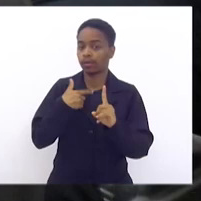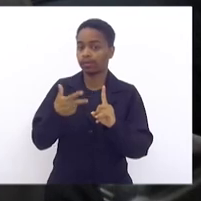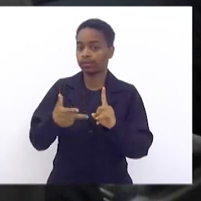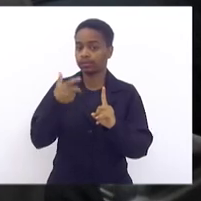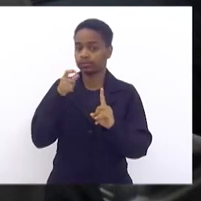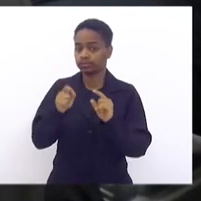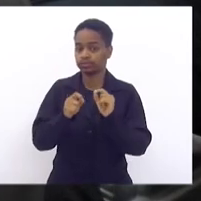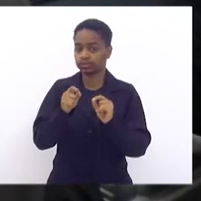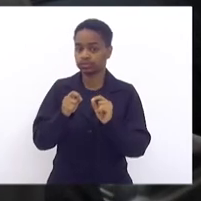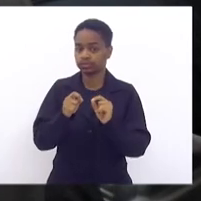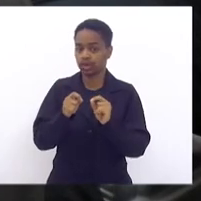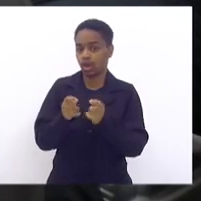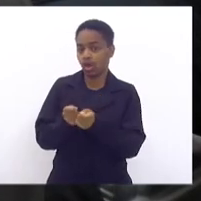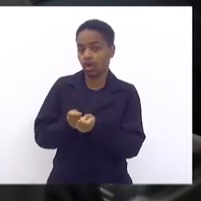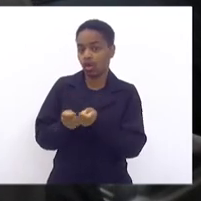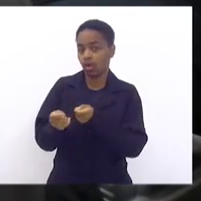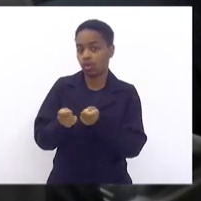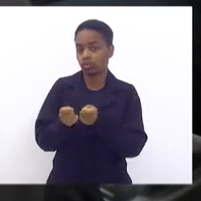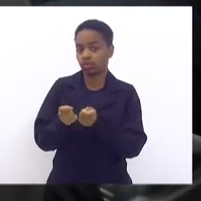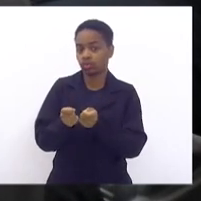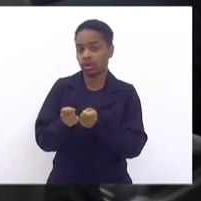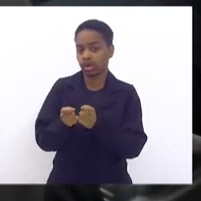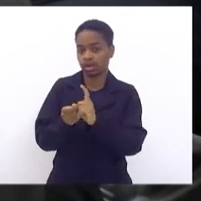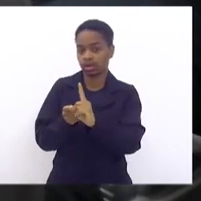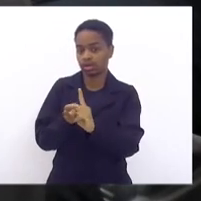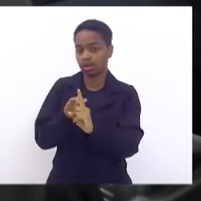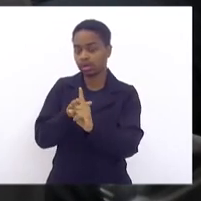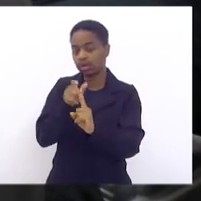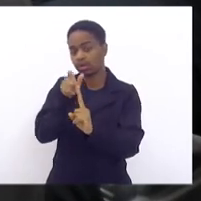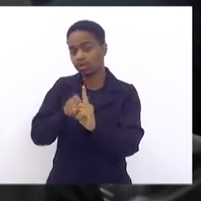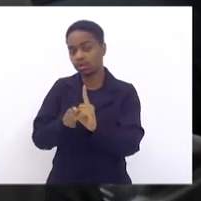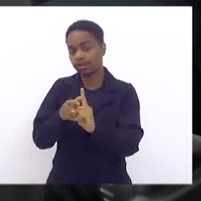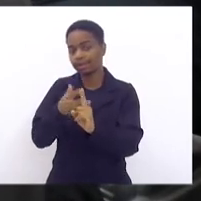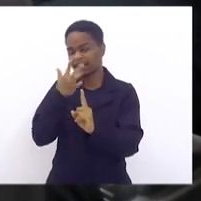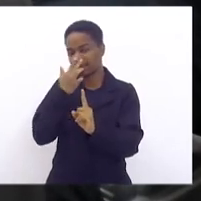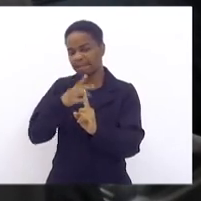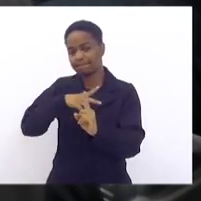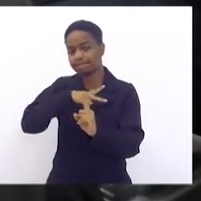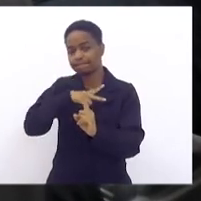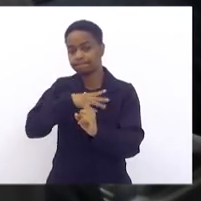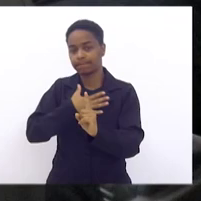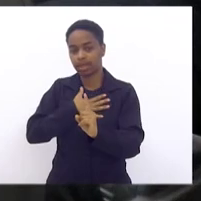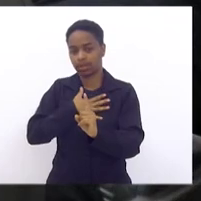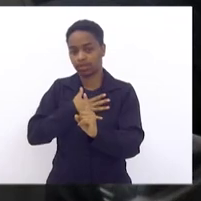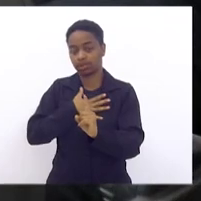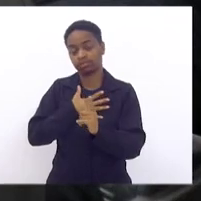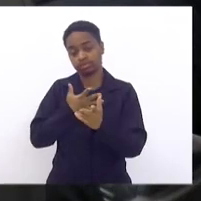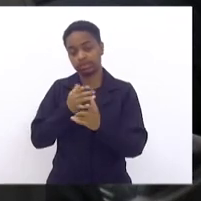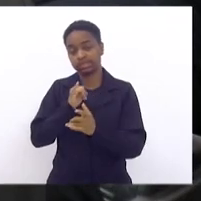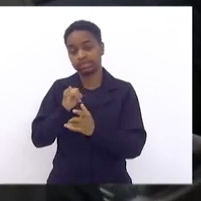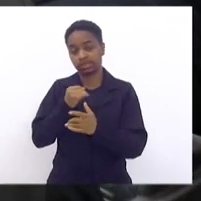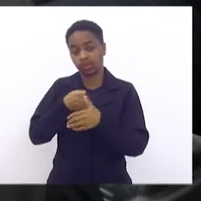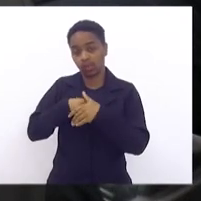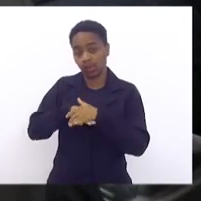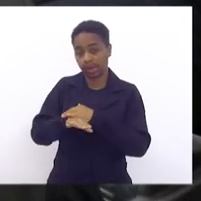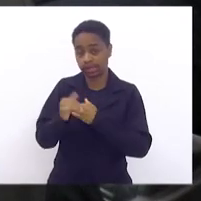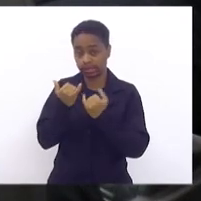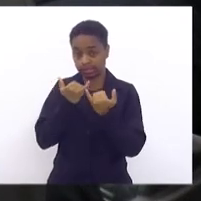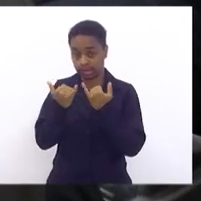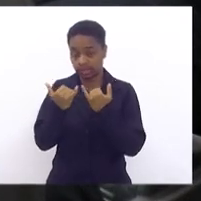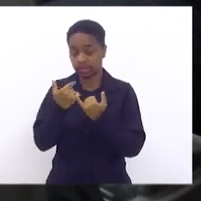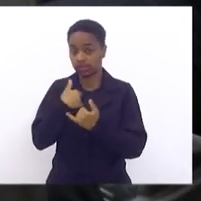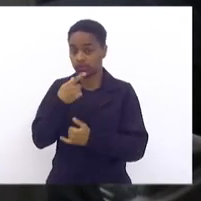de possuir aquele corpo, de ter como propriedade, quando ele retrai e contém essas imagens. Eu vou falar de um